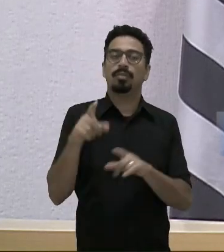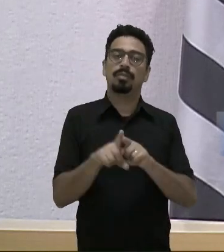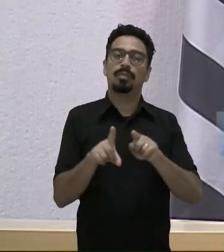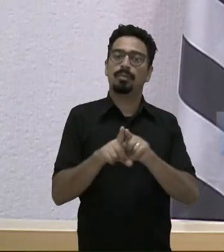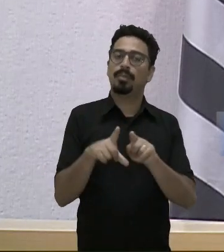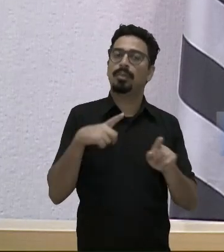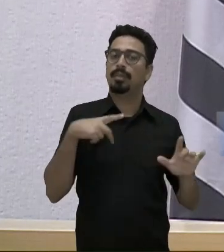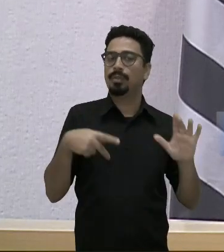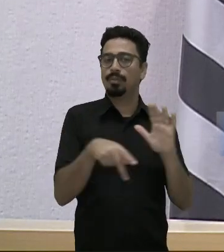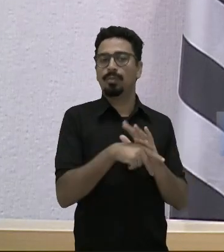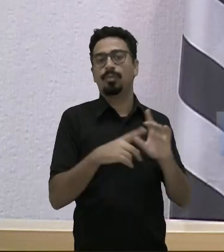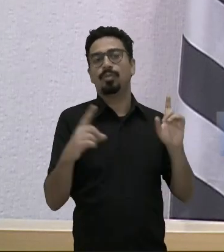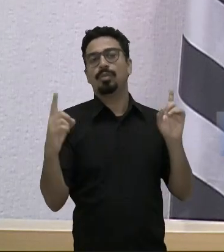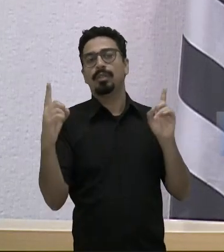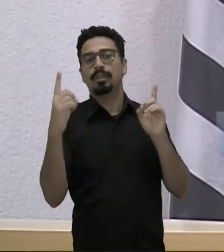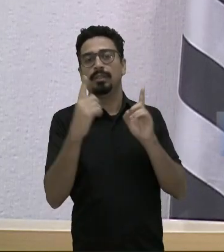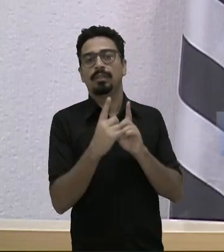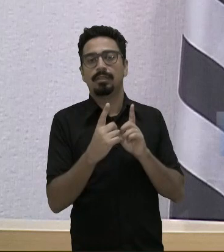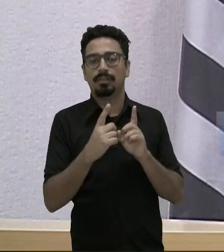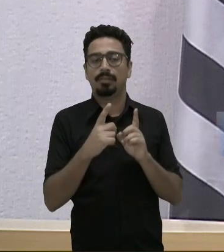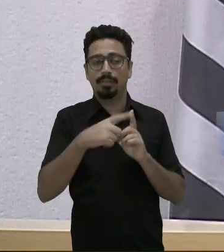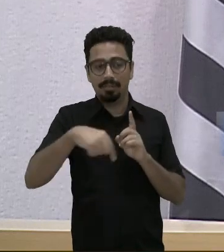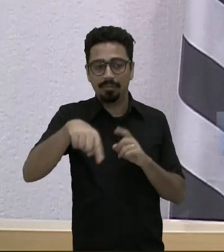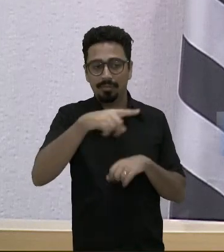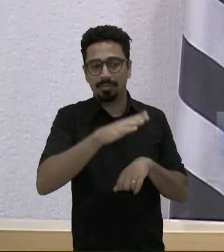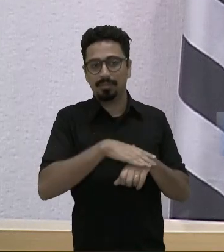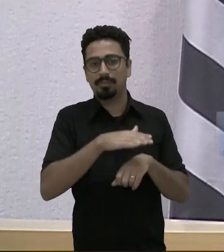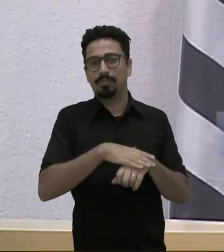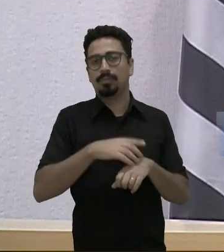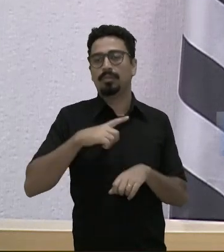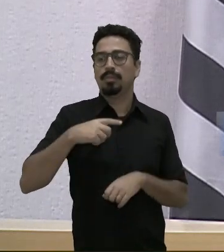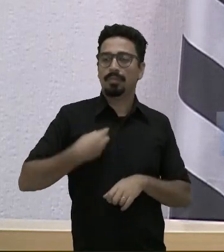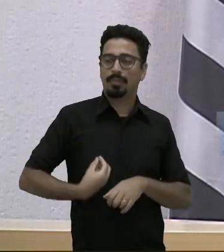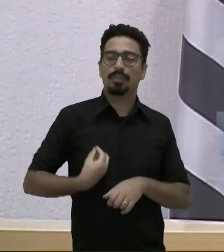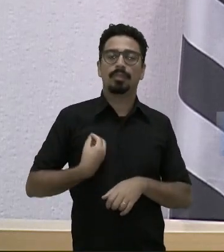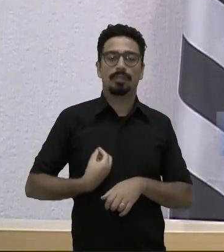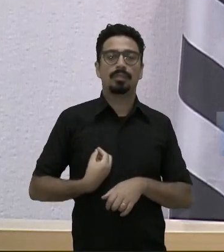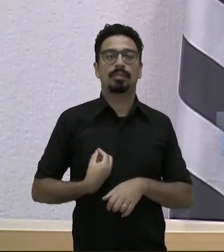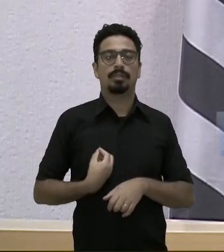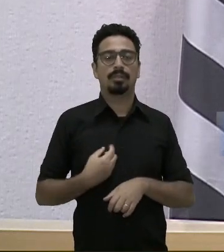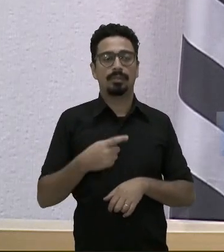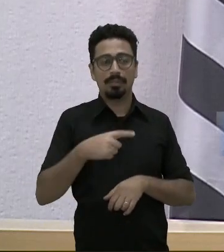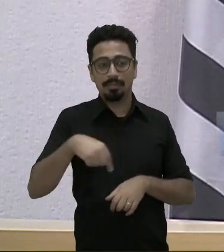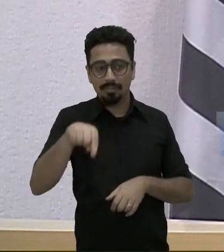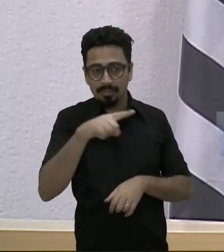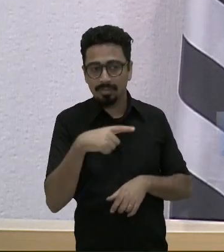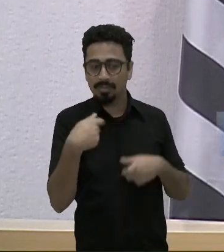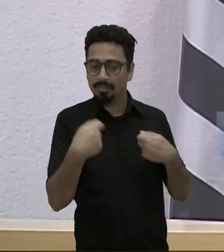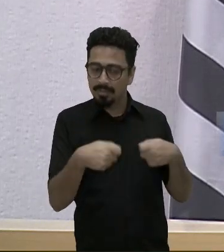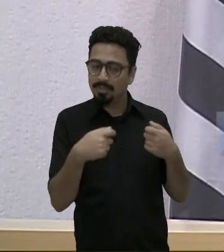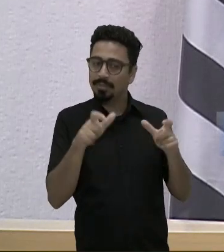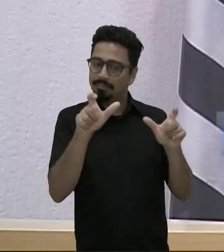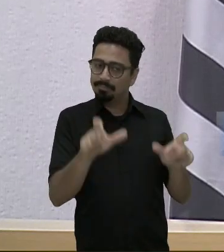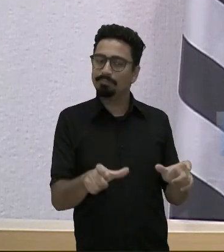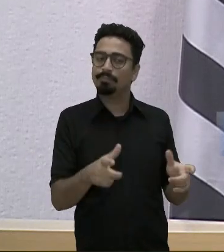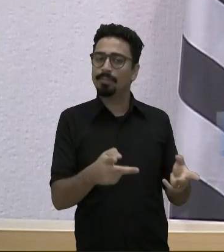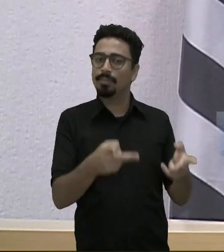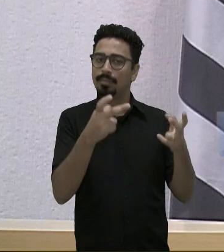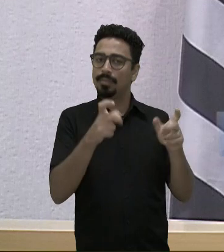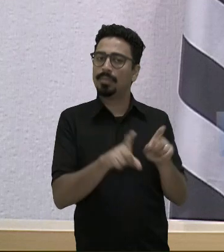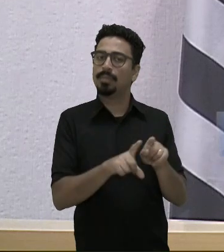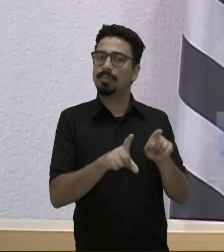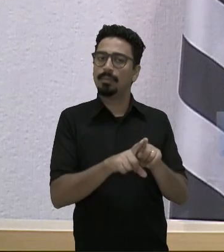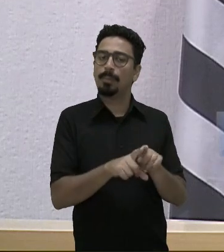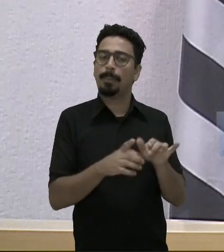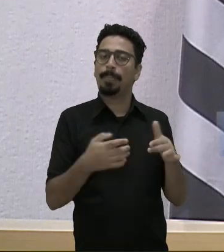no atendimento. São vocês que estão na linha de frente. São vocês que têm que ser reconhecidos, né?